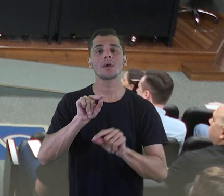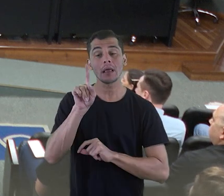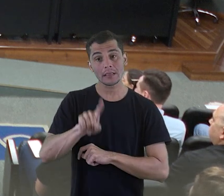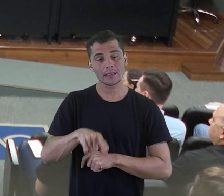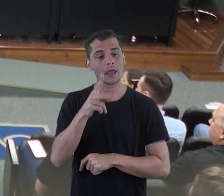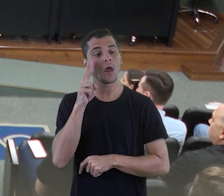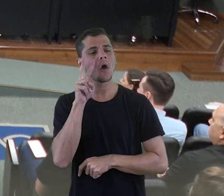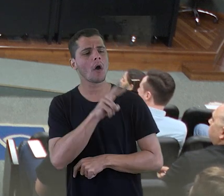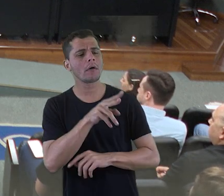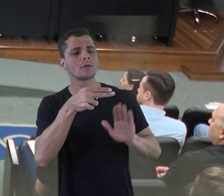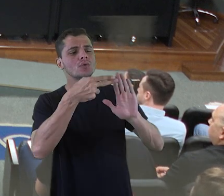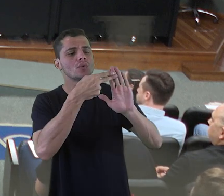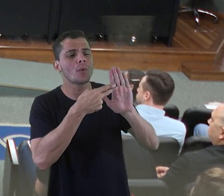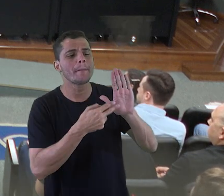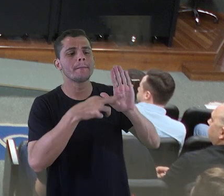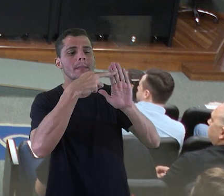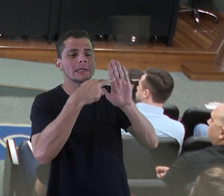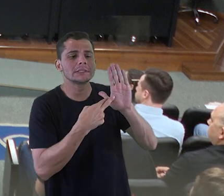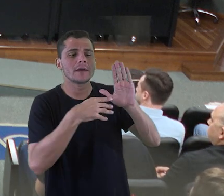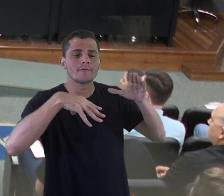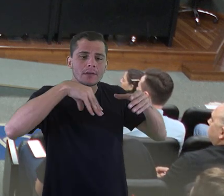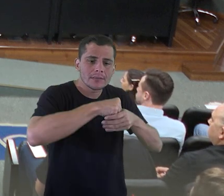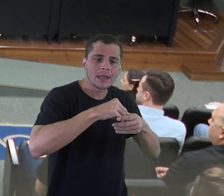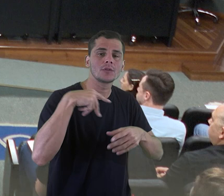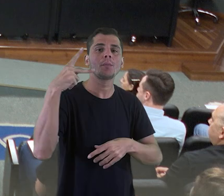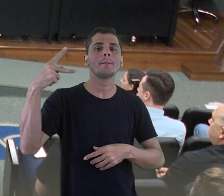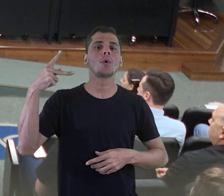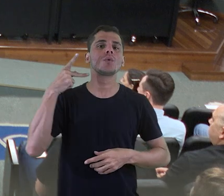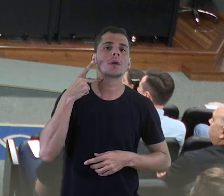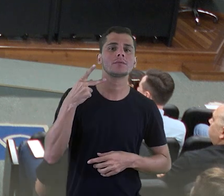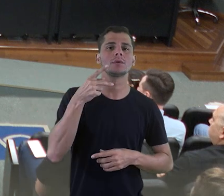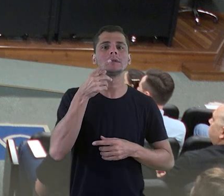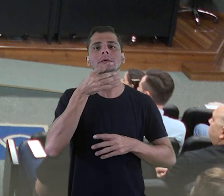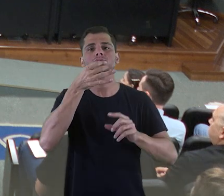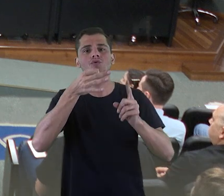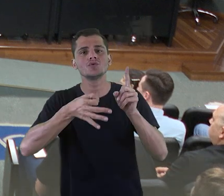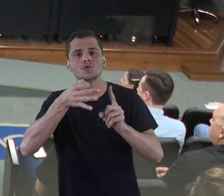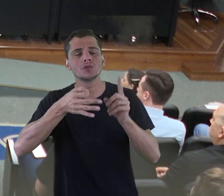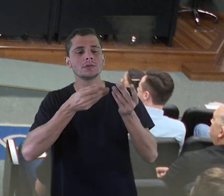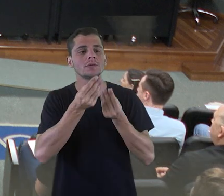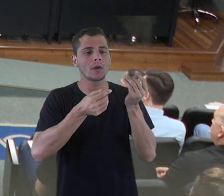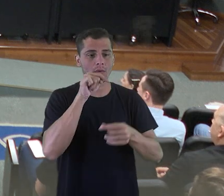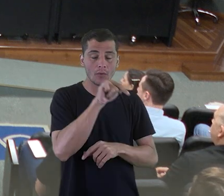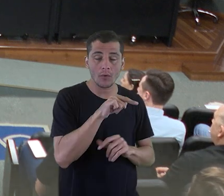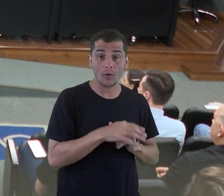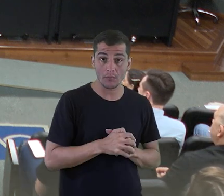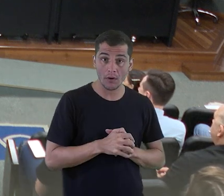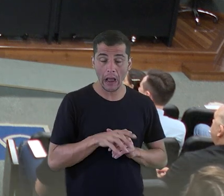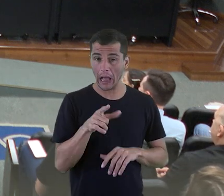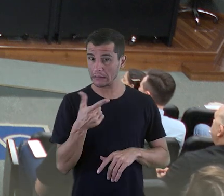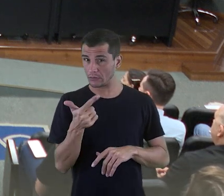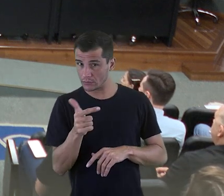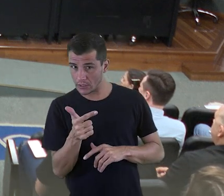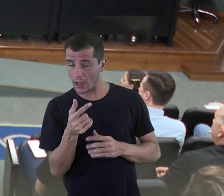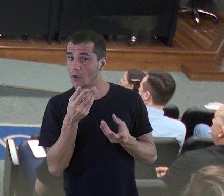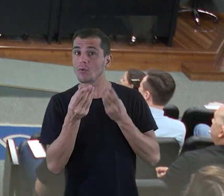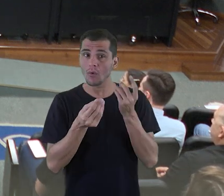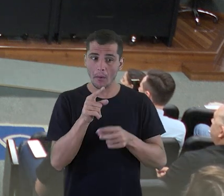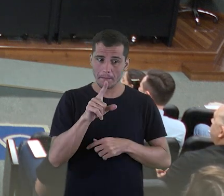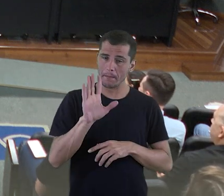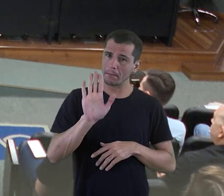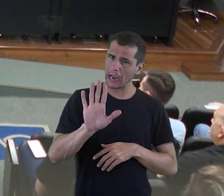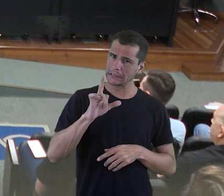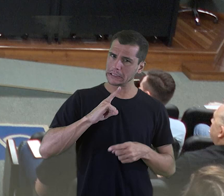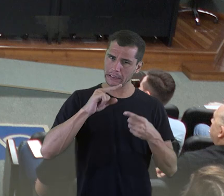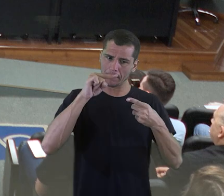mas a gente não tem prioridade, que eu estou vendo lá, as pessoas estão reclamando, etc. Que não conseguem dar vazão a parecer.